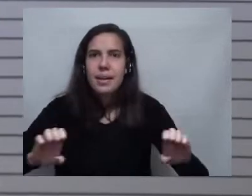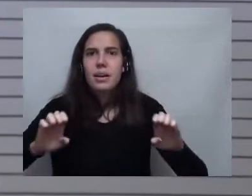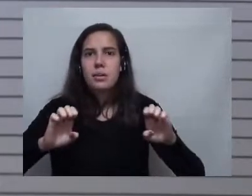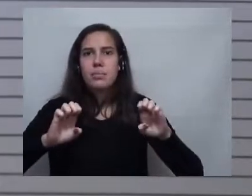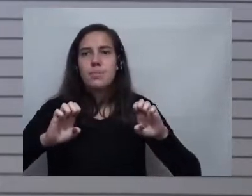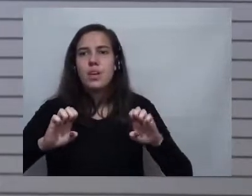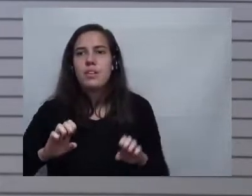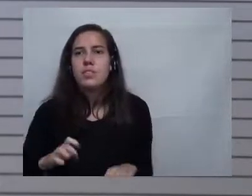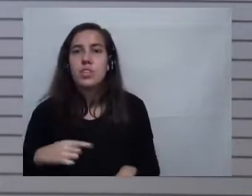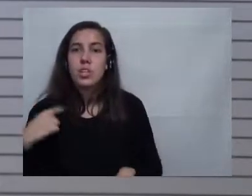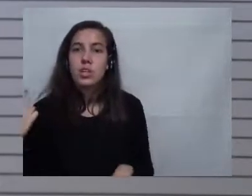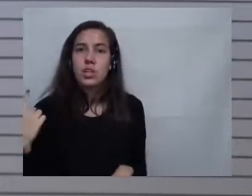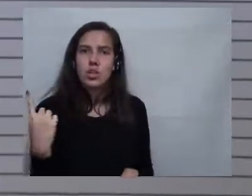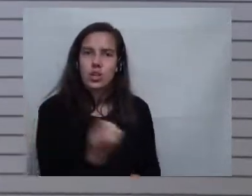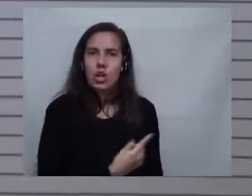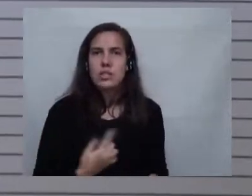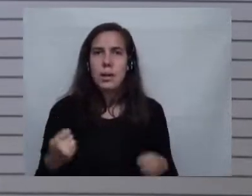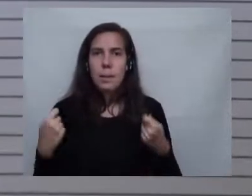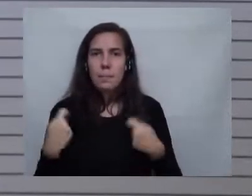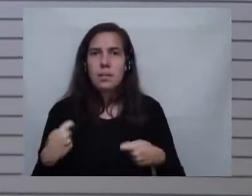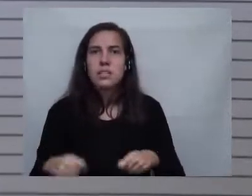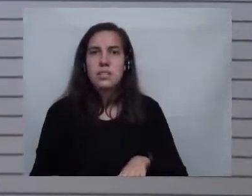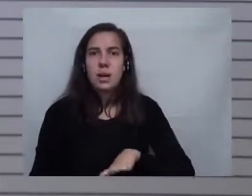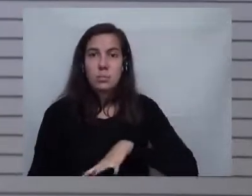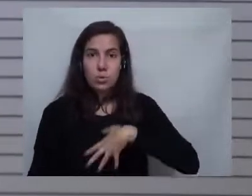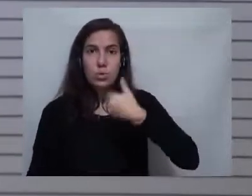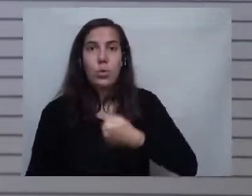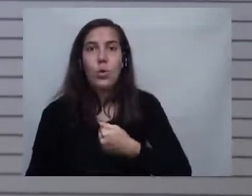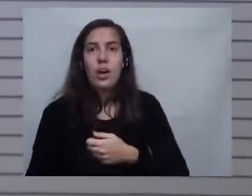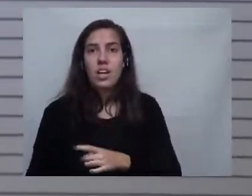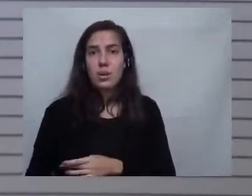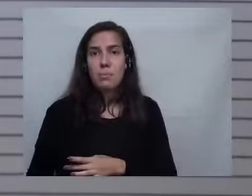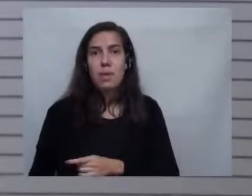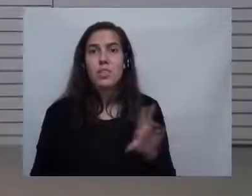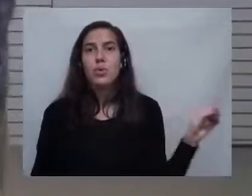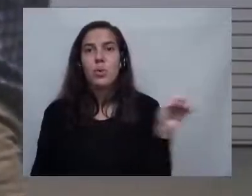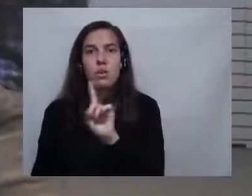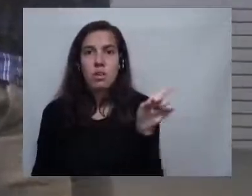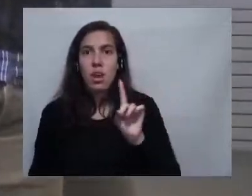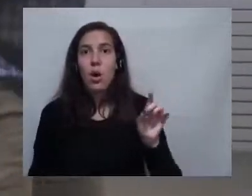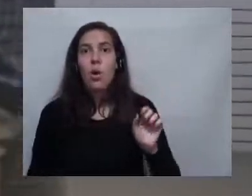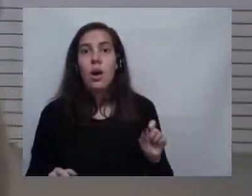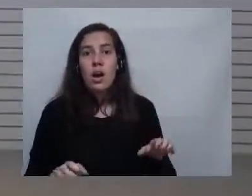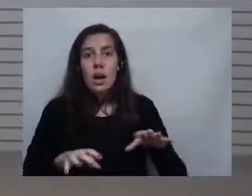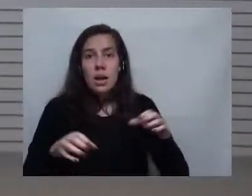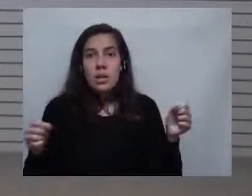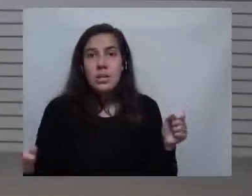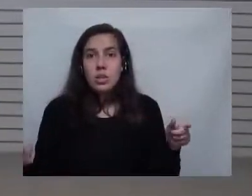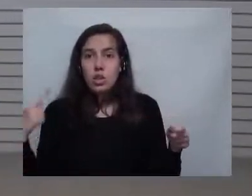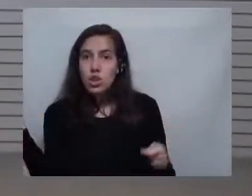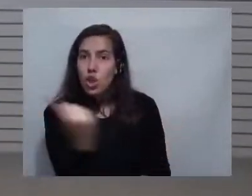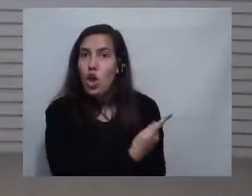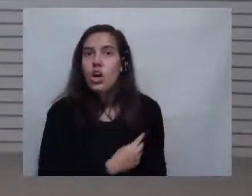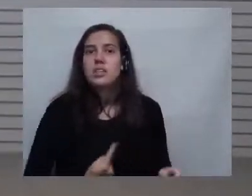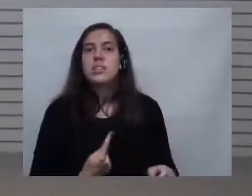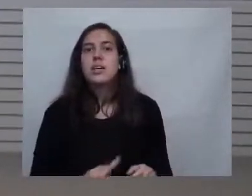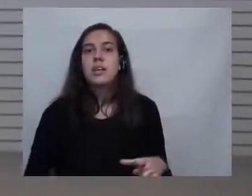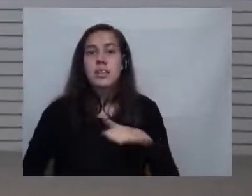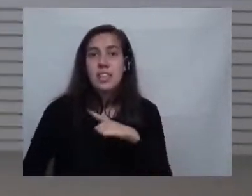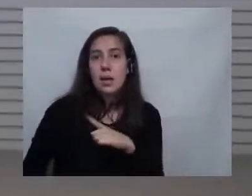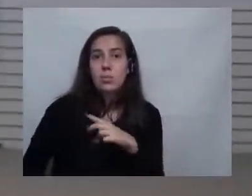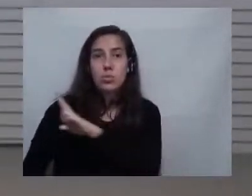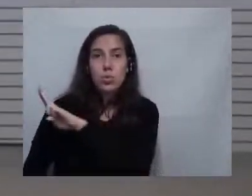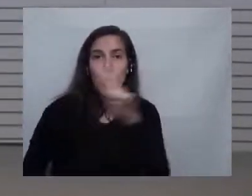viveremos sobre o medo mas o senhor está conosco e nós temos o nome de Jesus para operar Milagres não